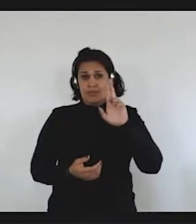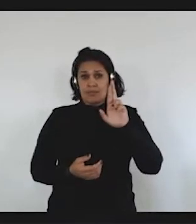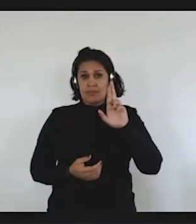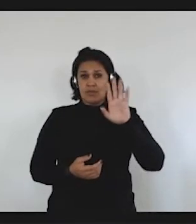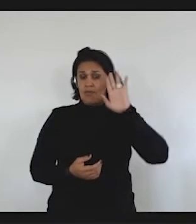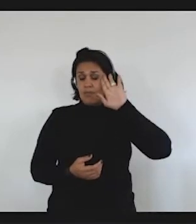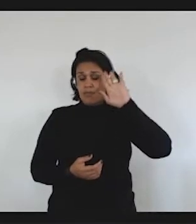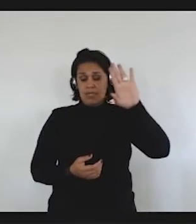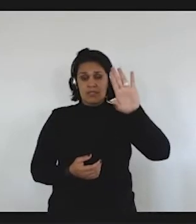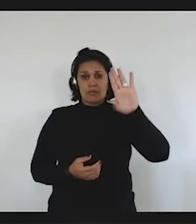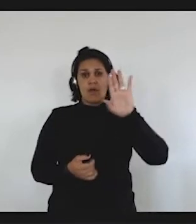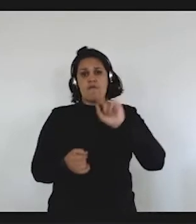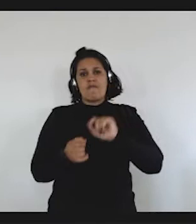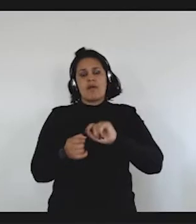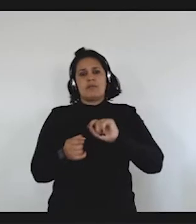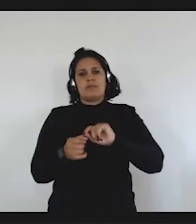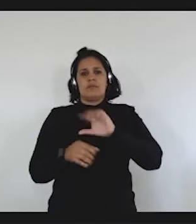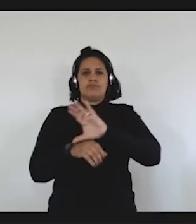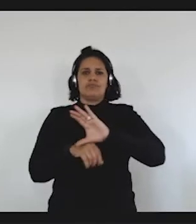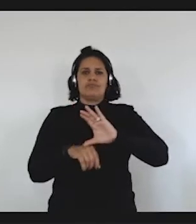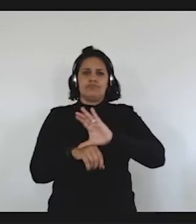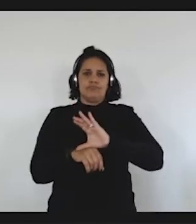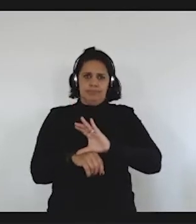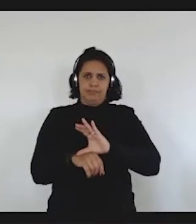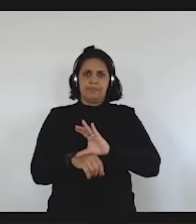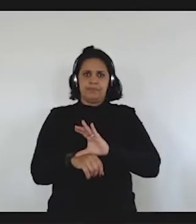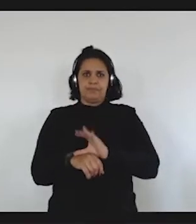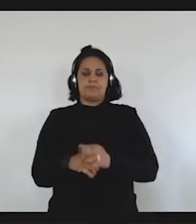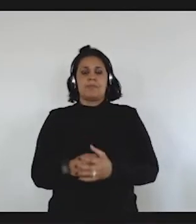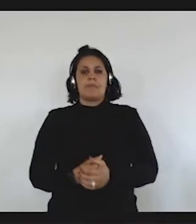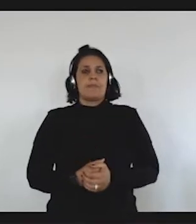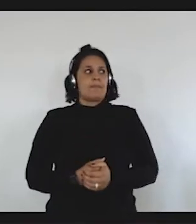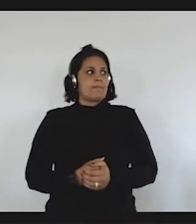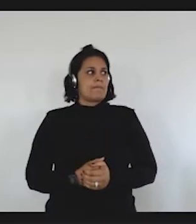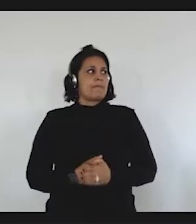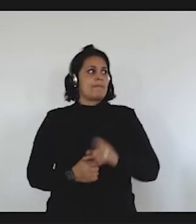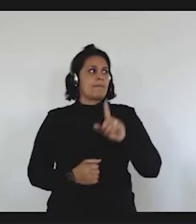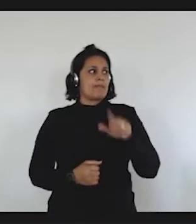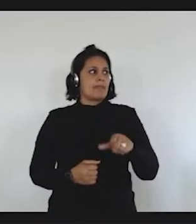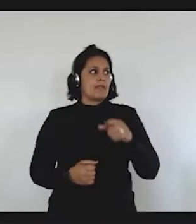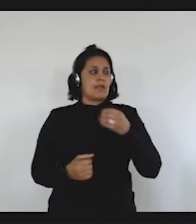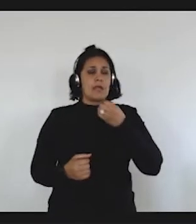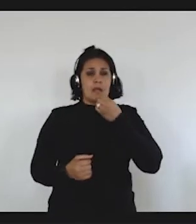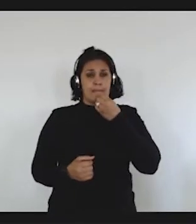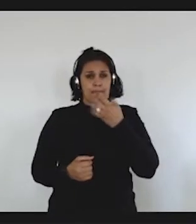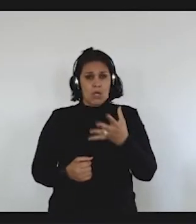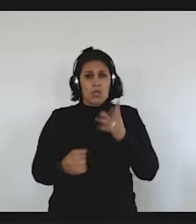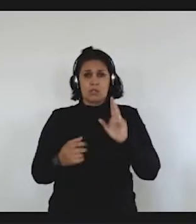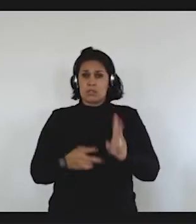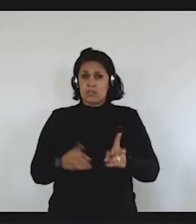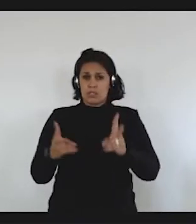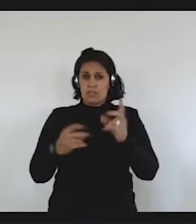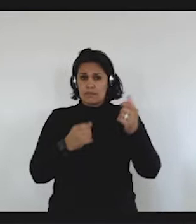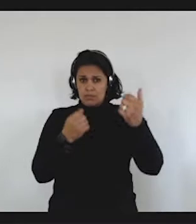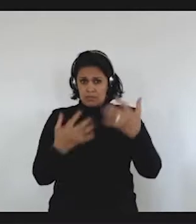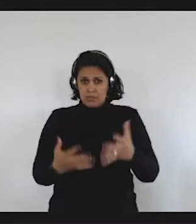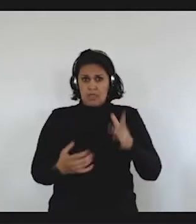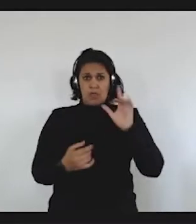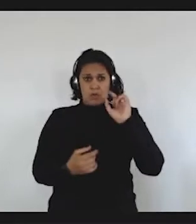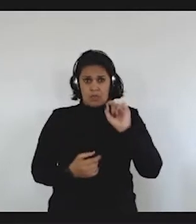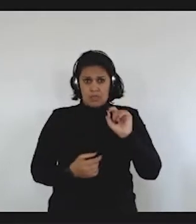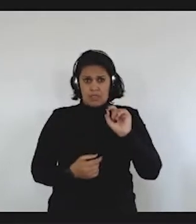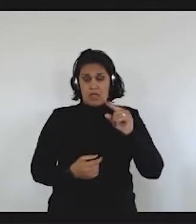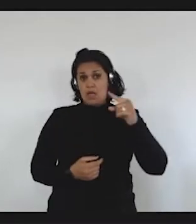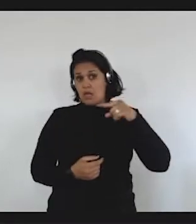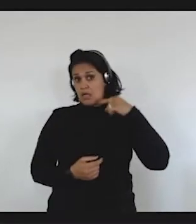redemocratização do nosso país. É sempre bom ressaltar que a advocacia em si